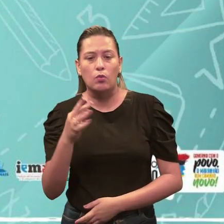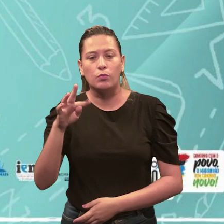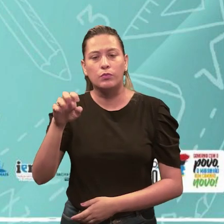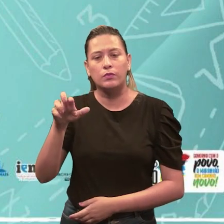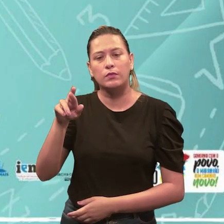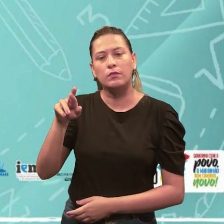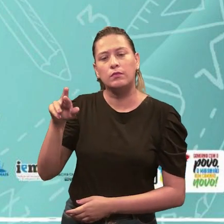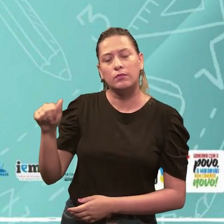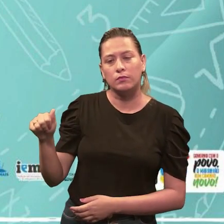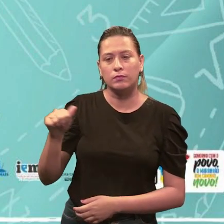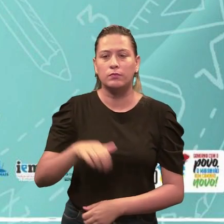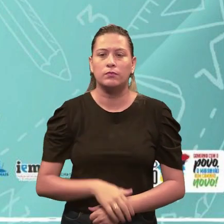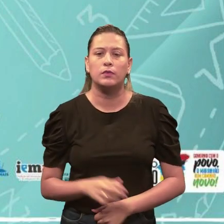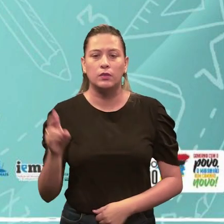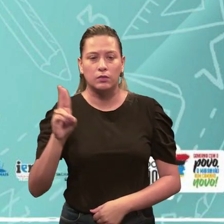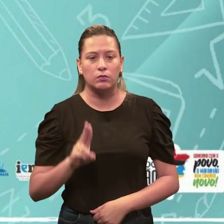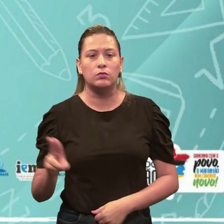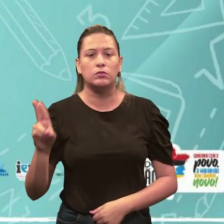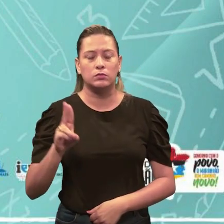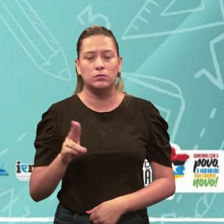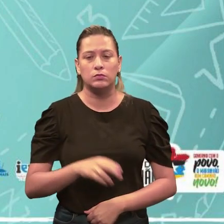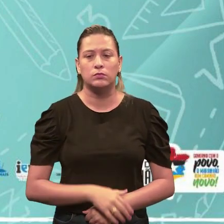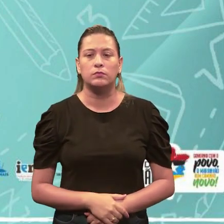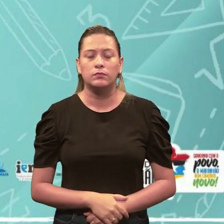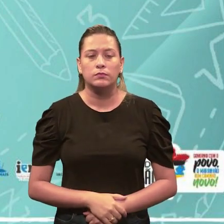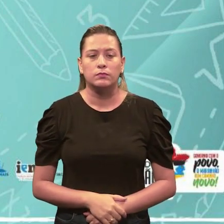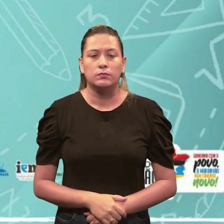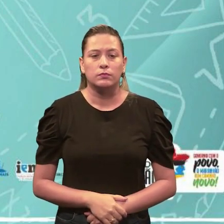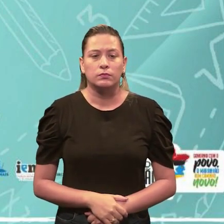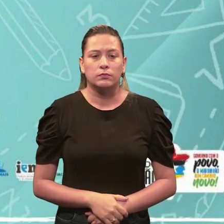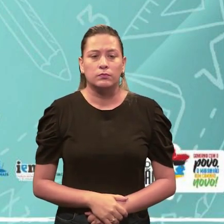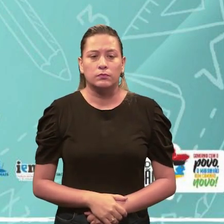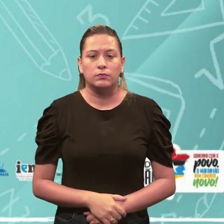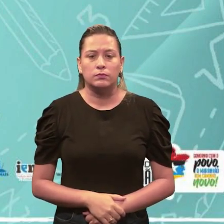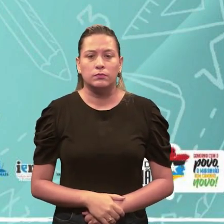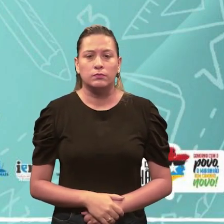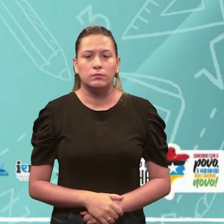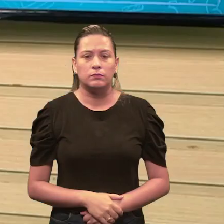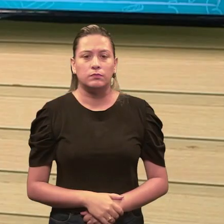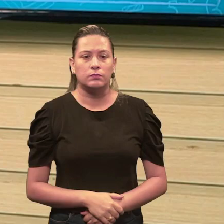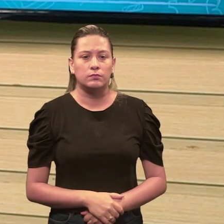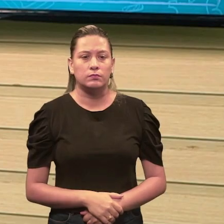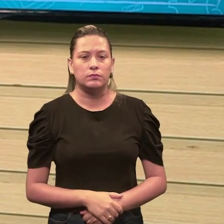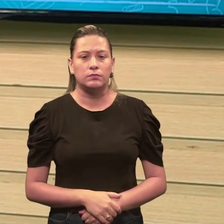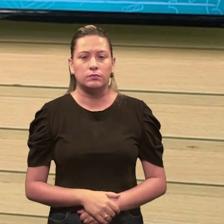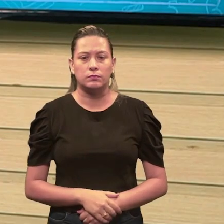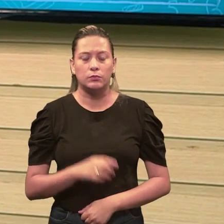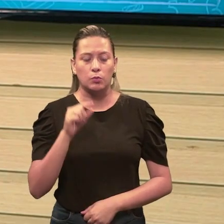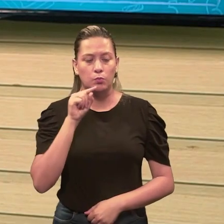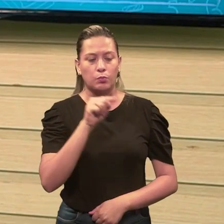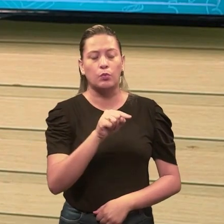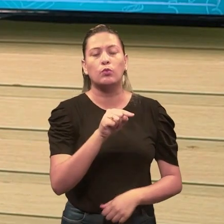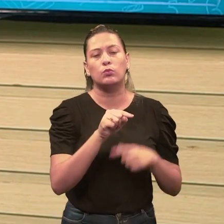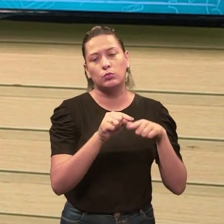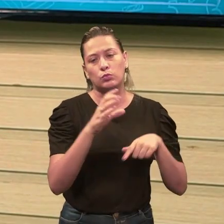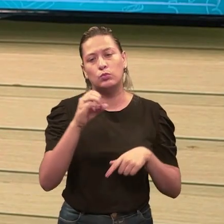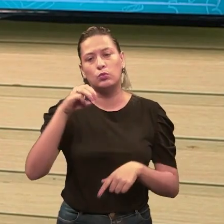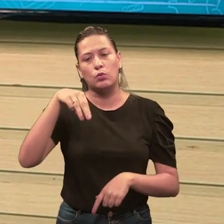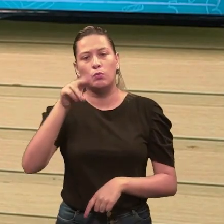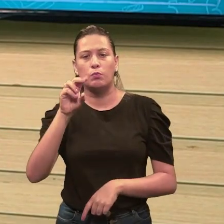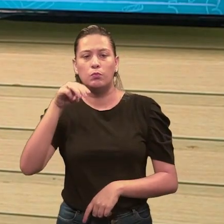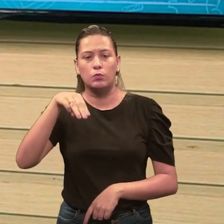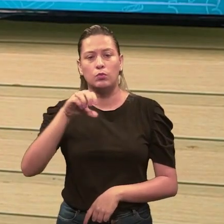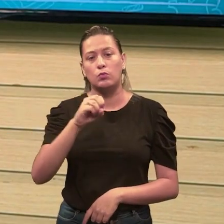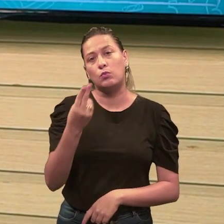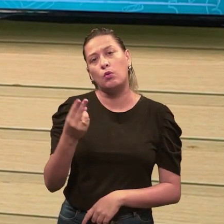comum ou terra. Um recurso necessário nos esquemas dos circuitos é ligar muitos elementos no